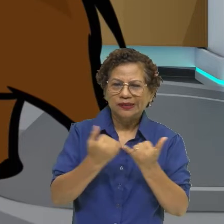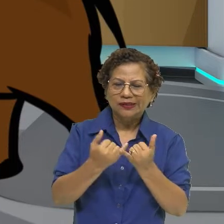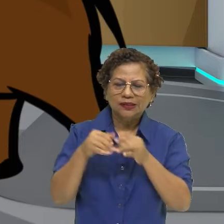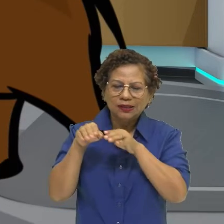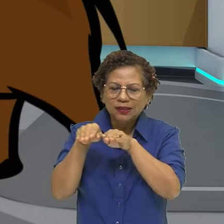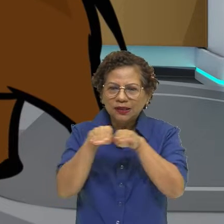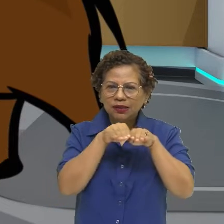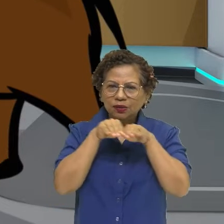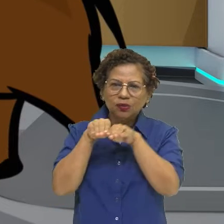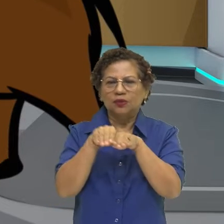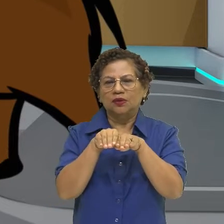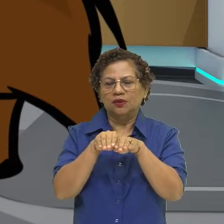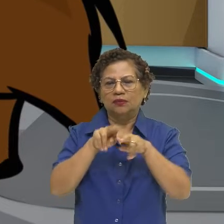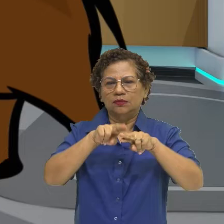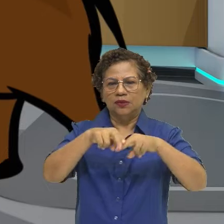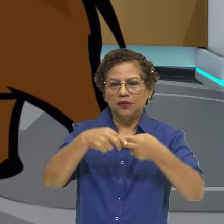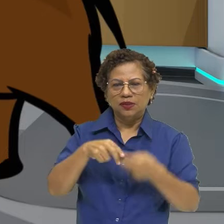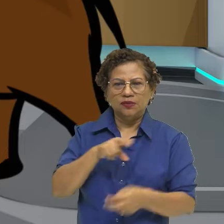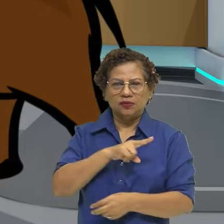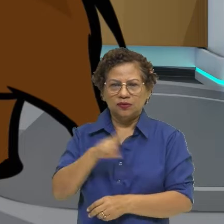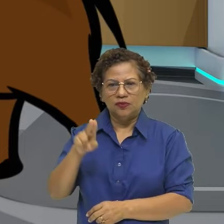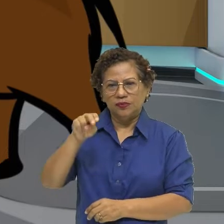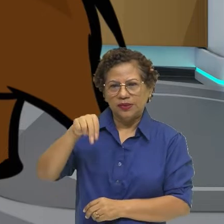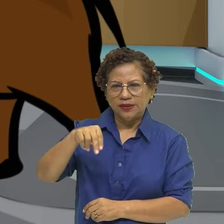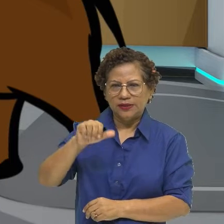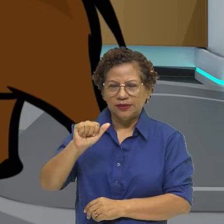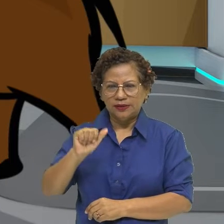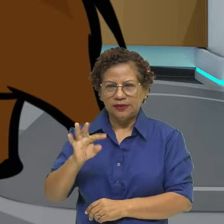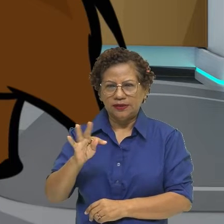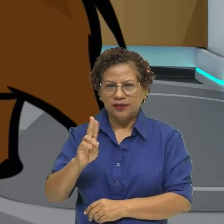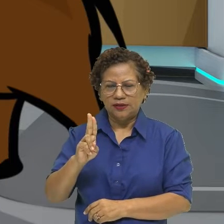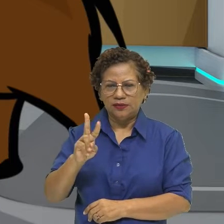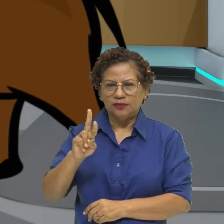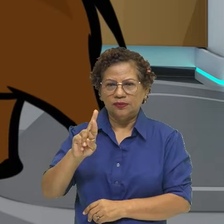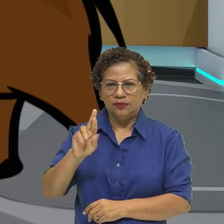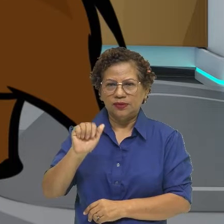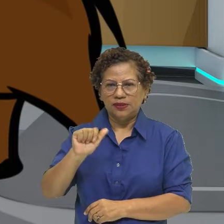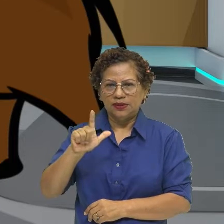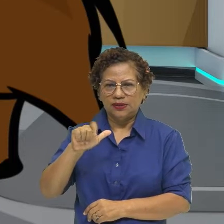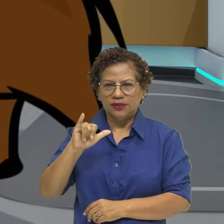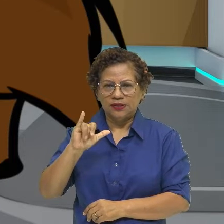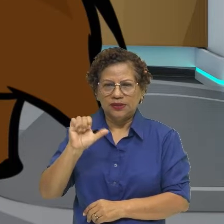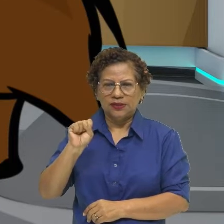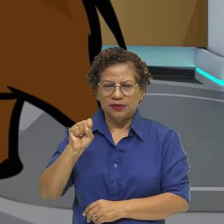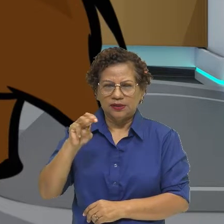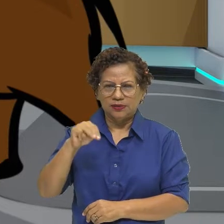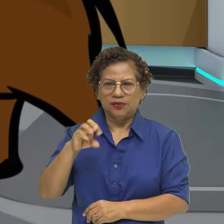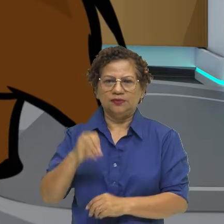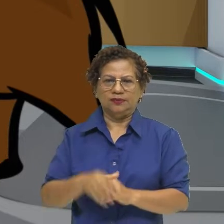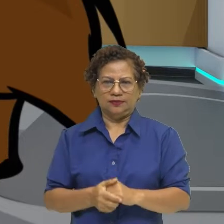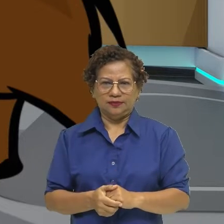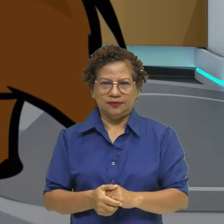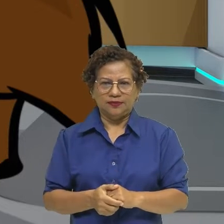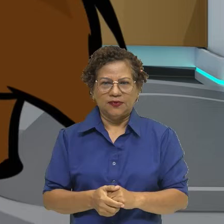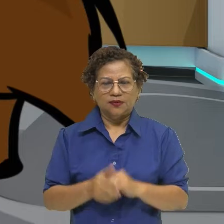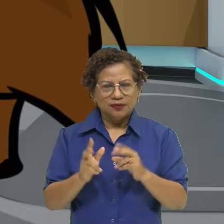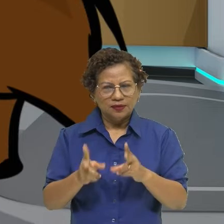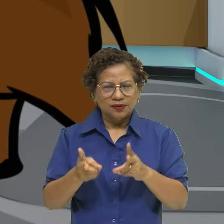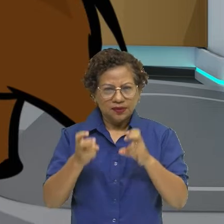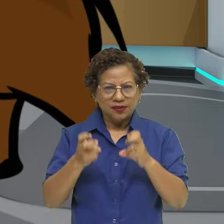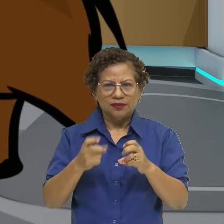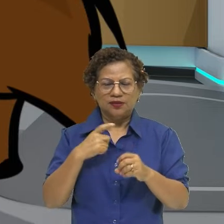pintura naturalista. Então eu trouxe esse exemplo aqui para vocês, para mostrar a questão do bisonte, que era representado